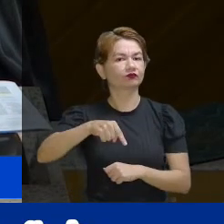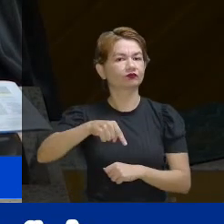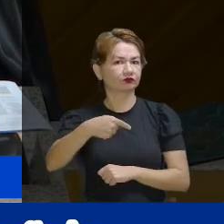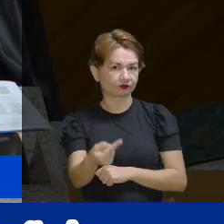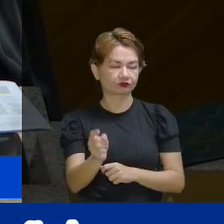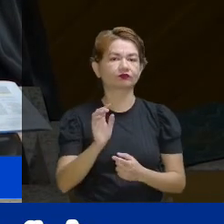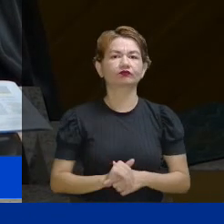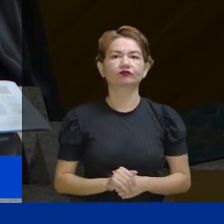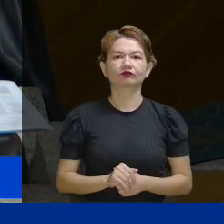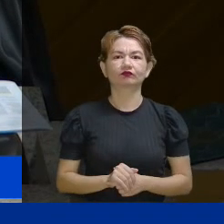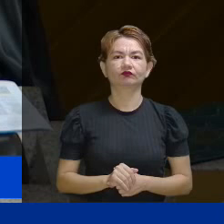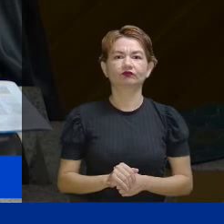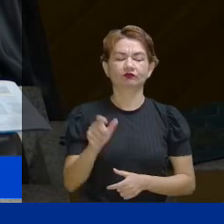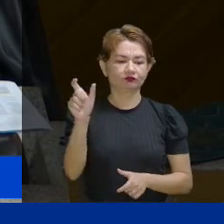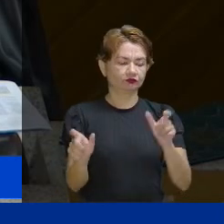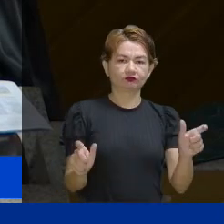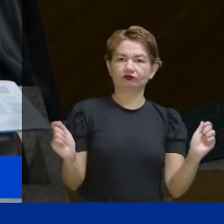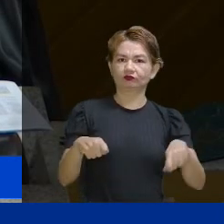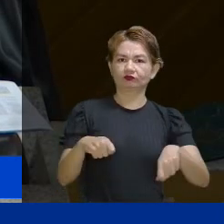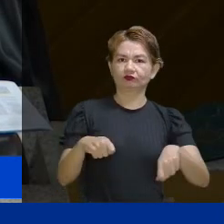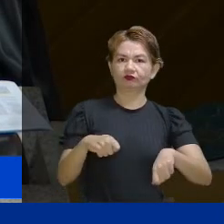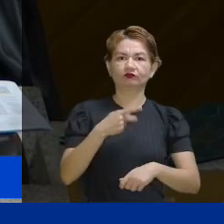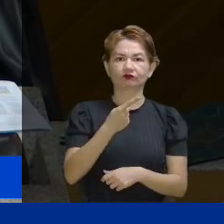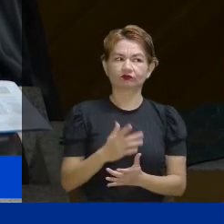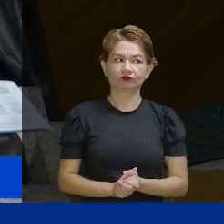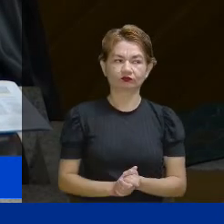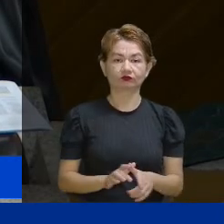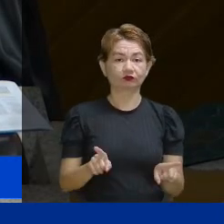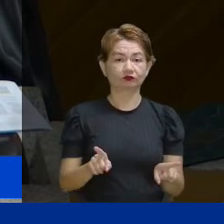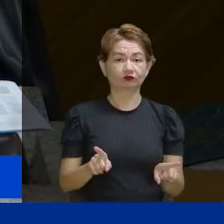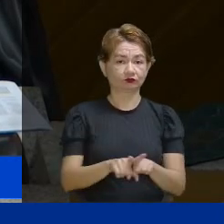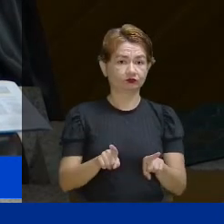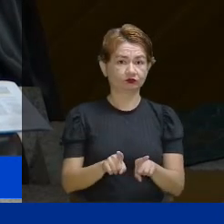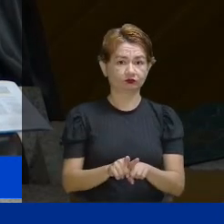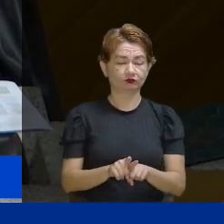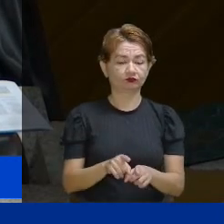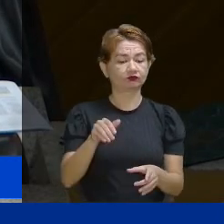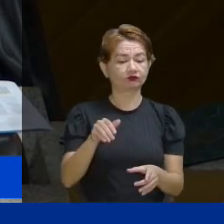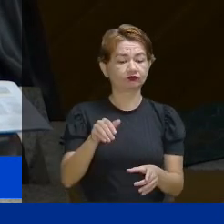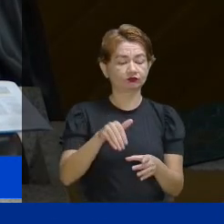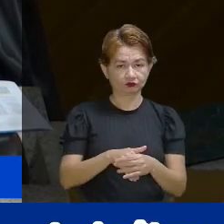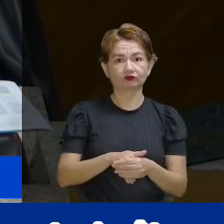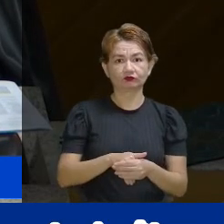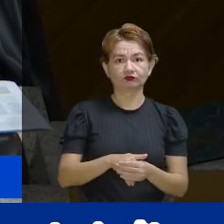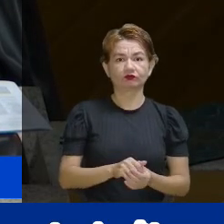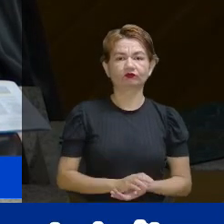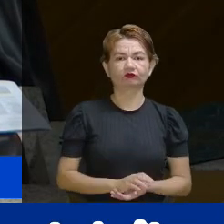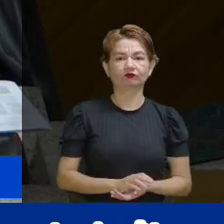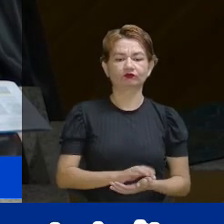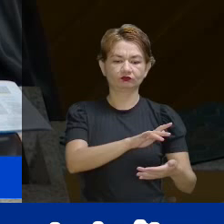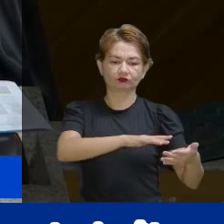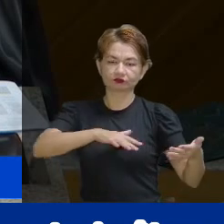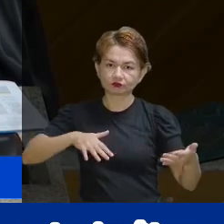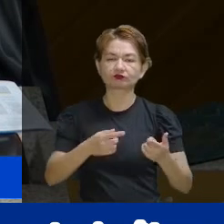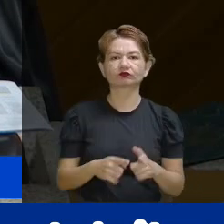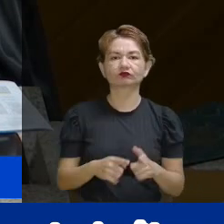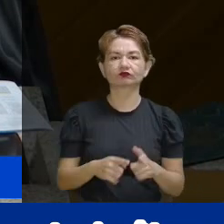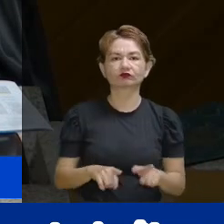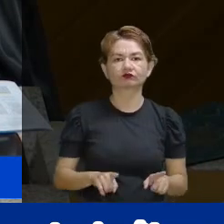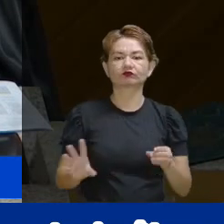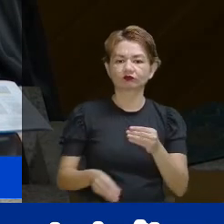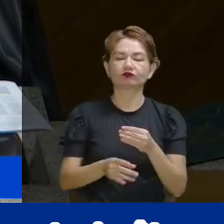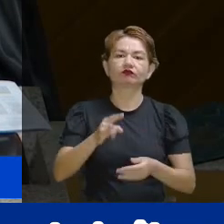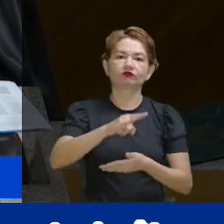a manifestação às partes. Isso, inclusive, consta do voto. Logo, ajuntados os documentos citados,